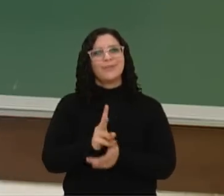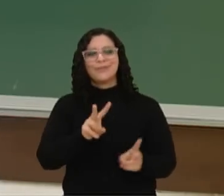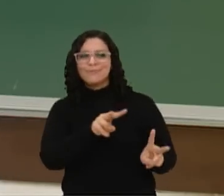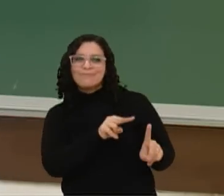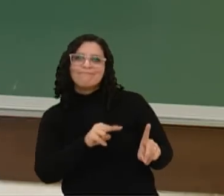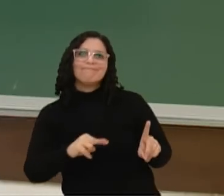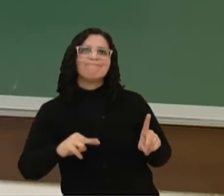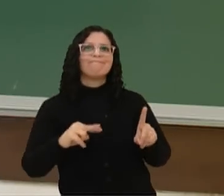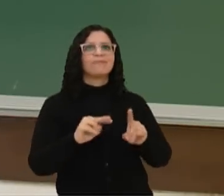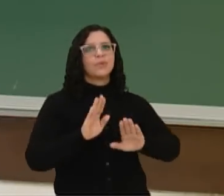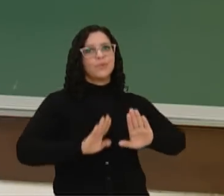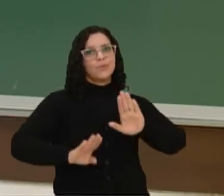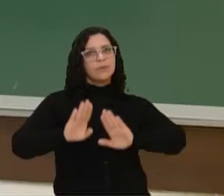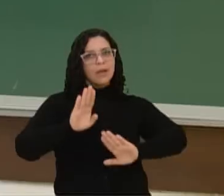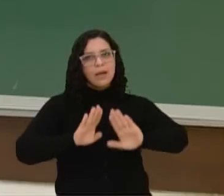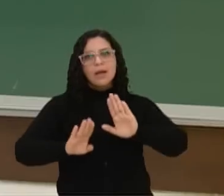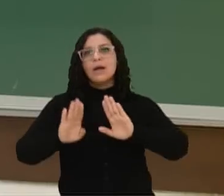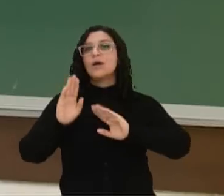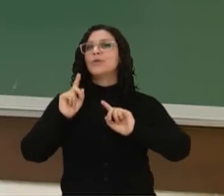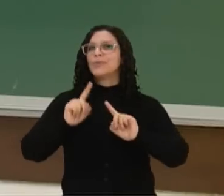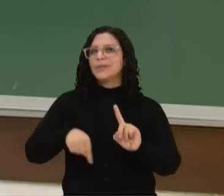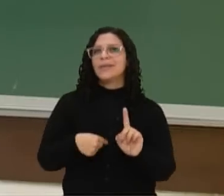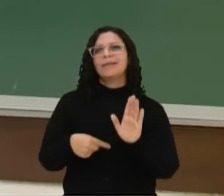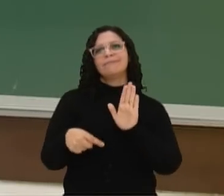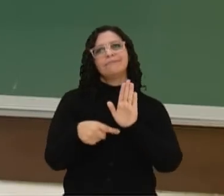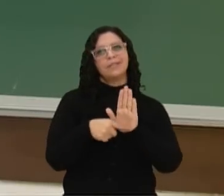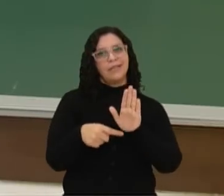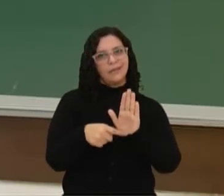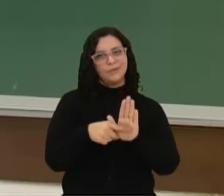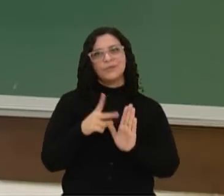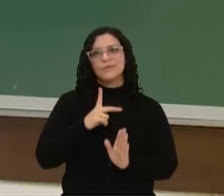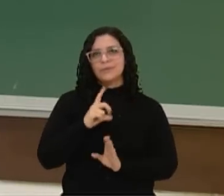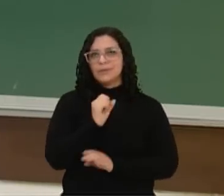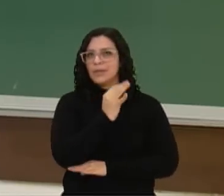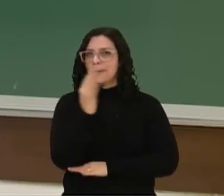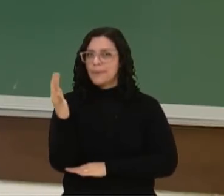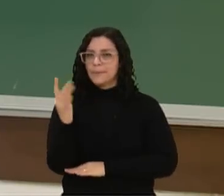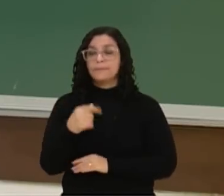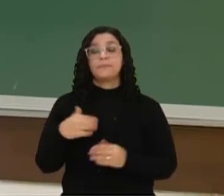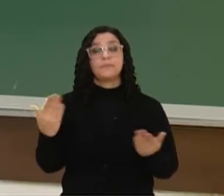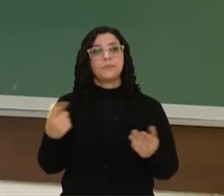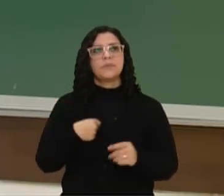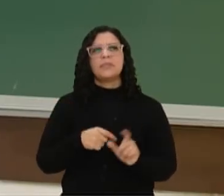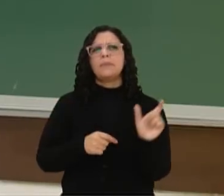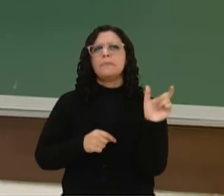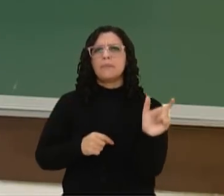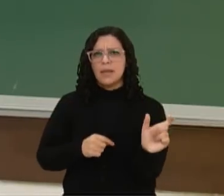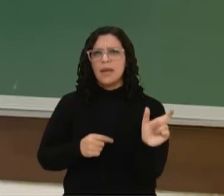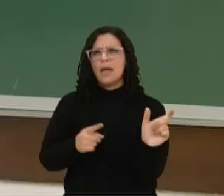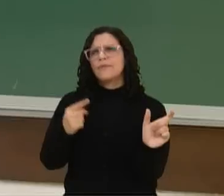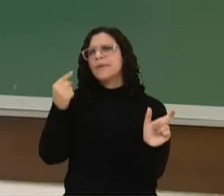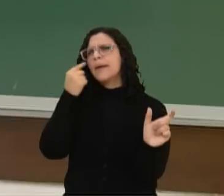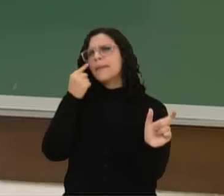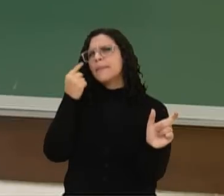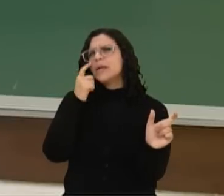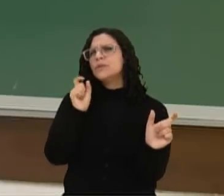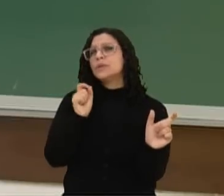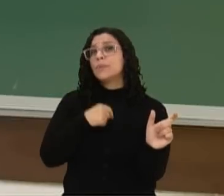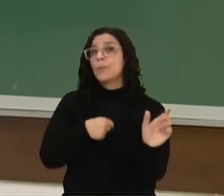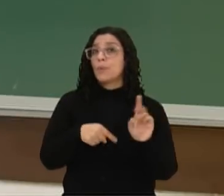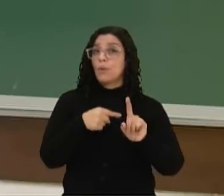mais cuidado para a questão negativa do impacto ambiental. E aí eu trouxe um outro termo. Quando a gente pensa no